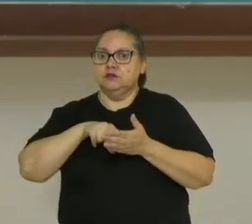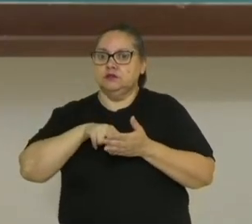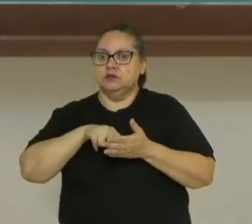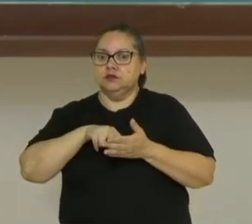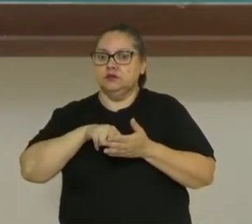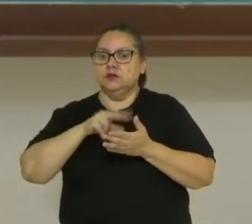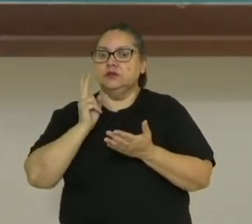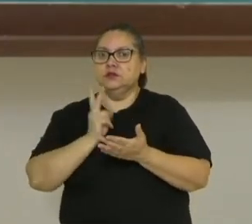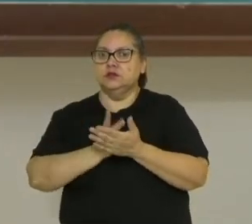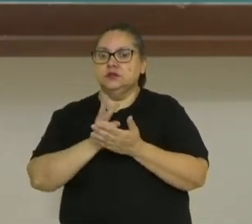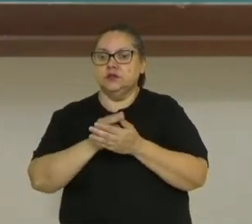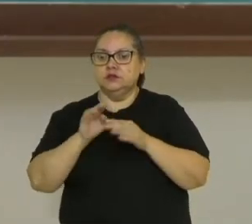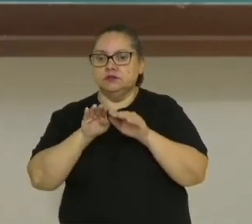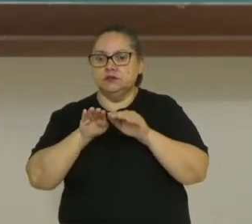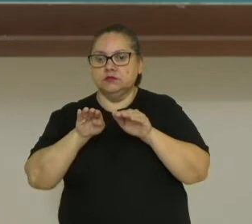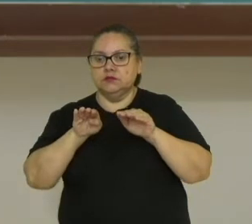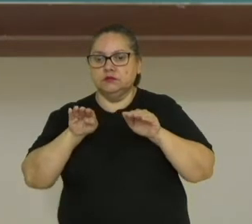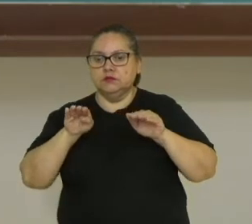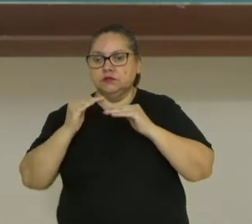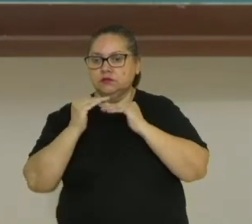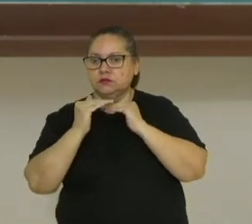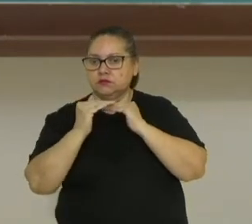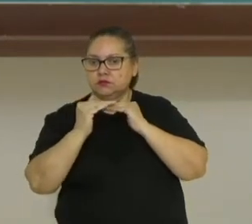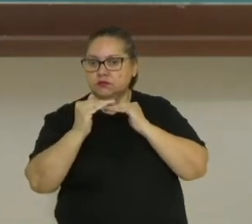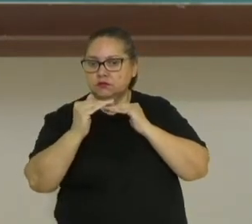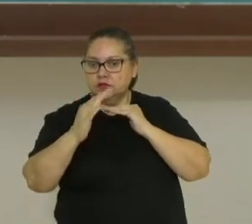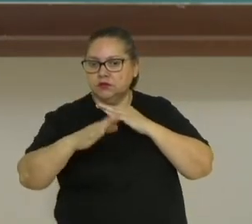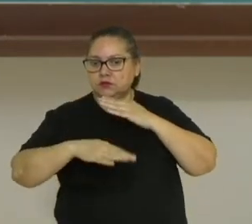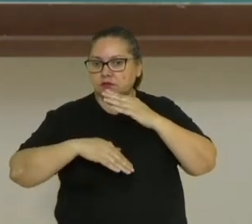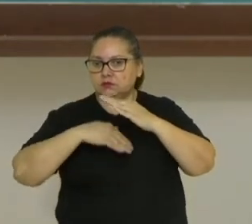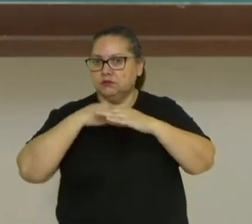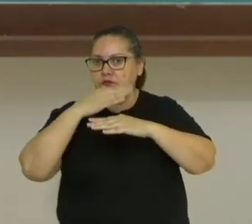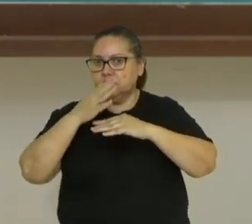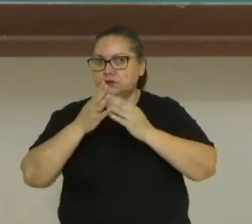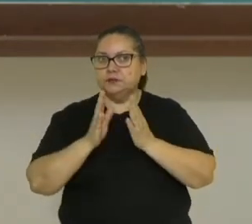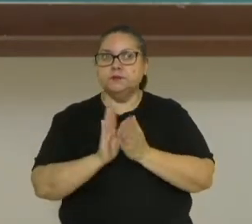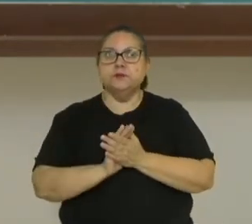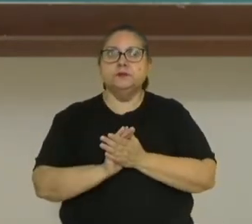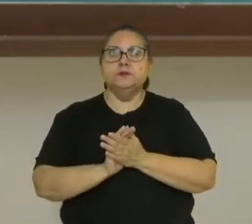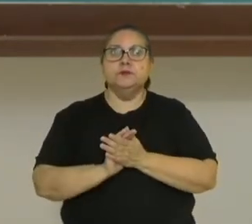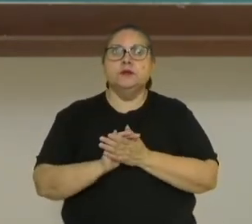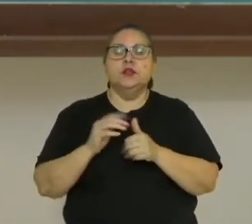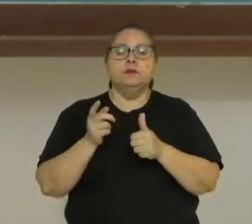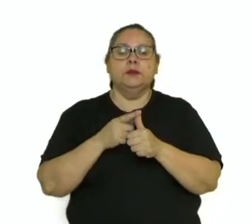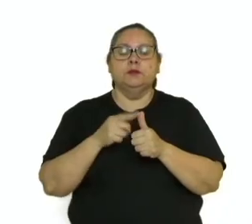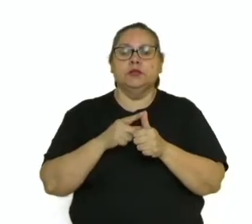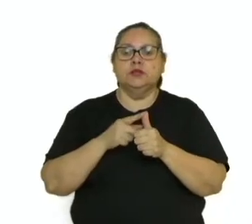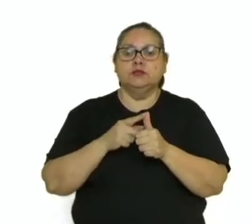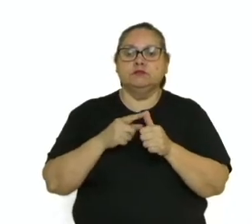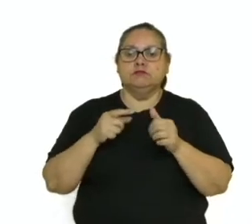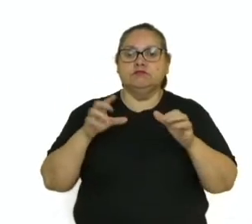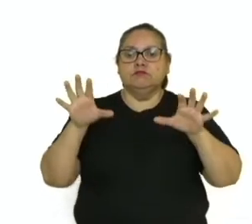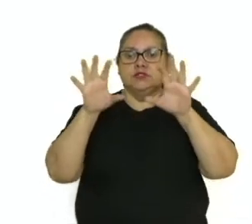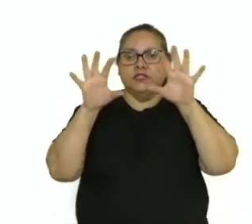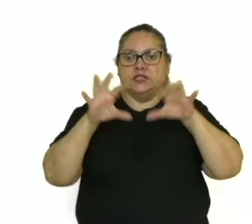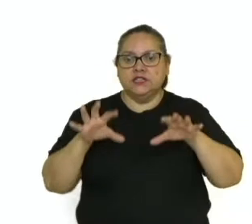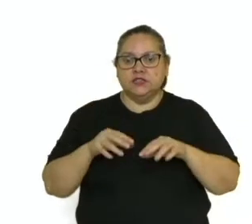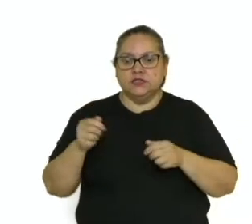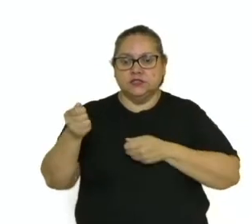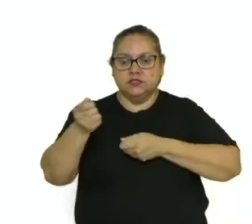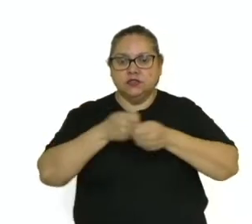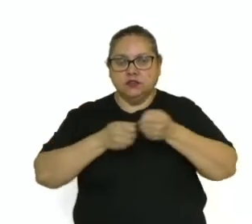ela sempre se mantém tranquila com o desenvolvimento? Primeira crise econômica. Com a crise